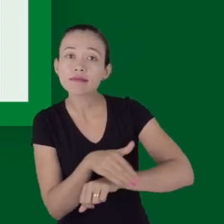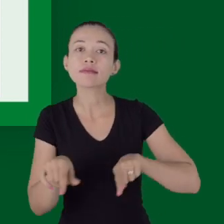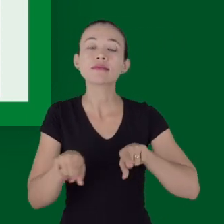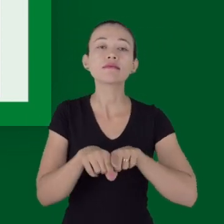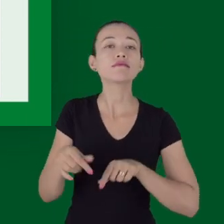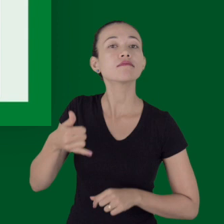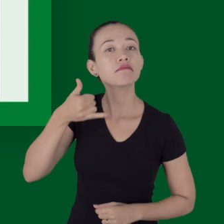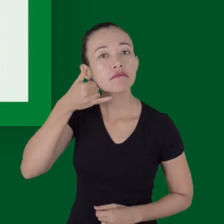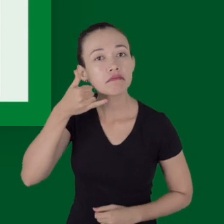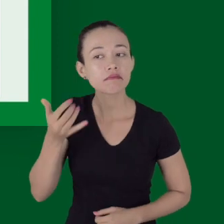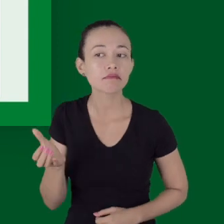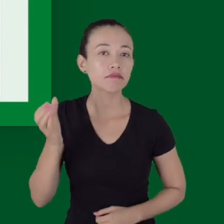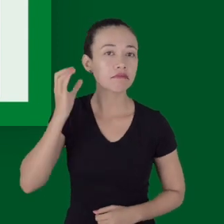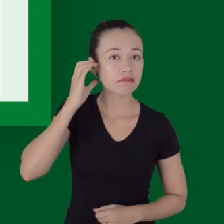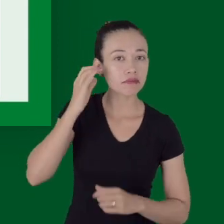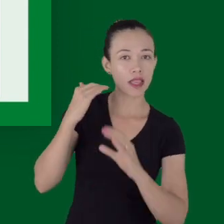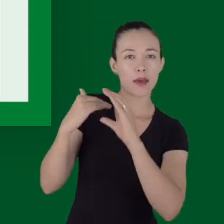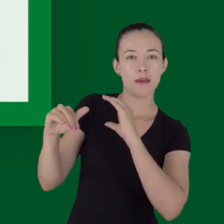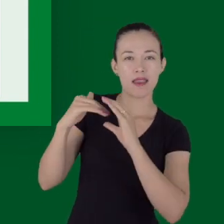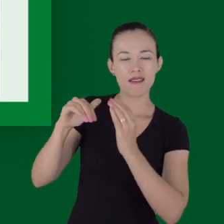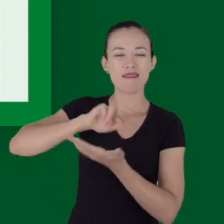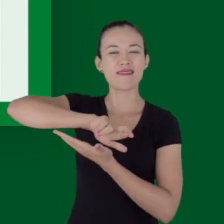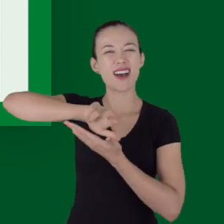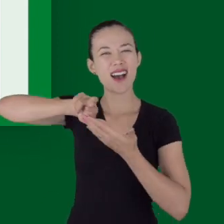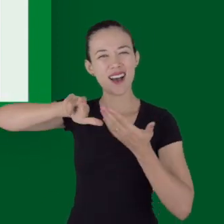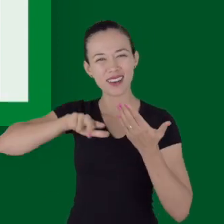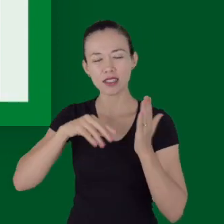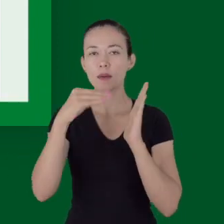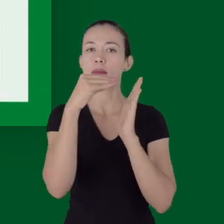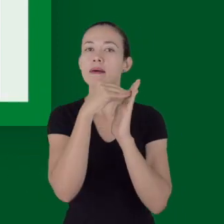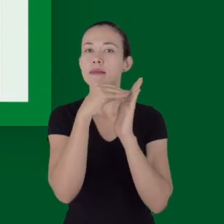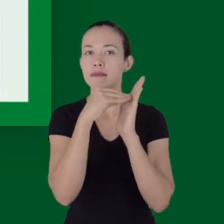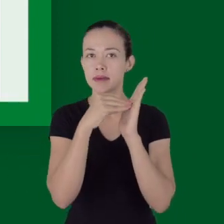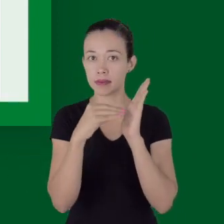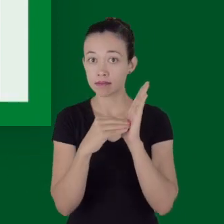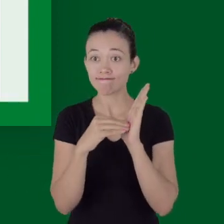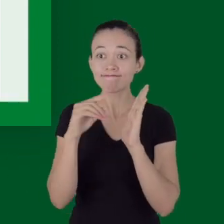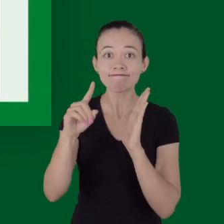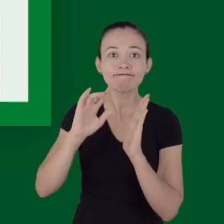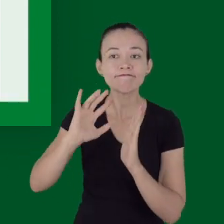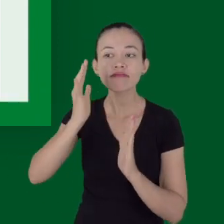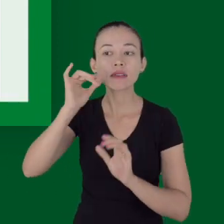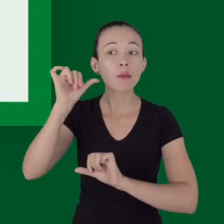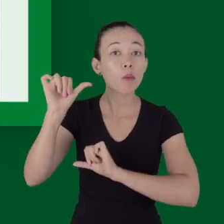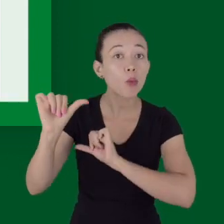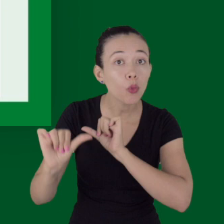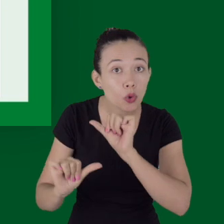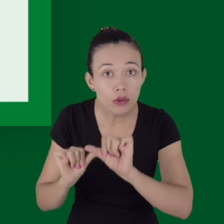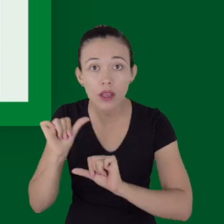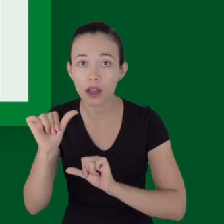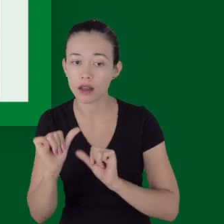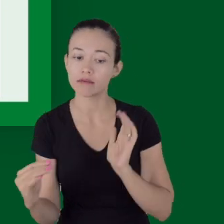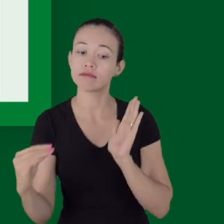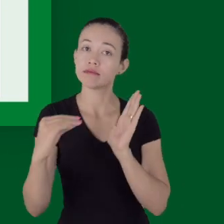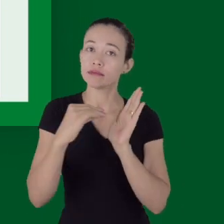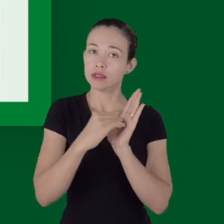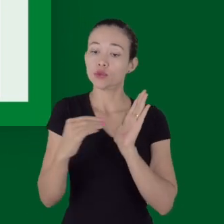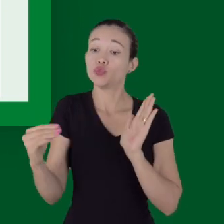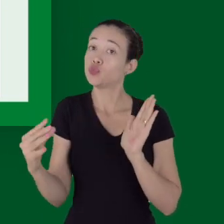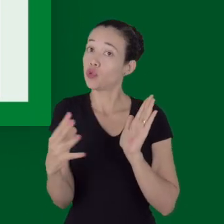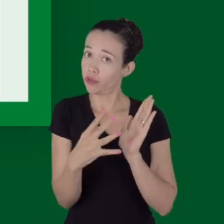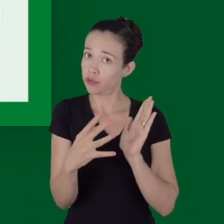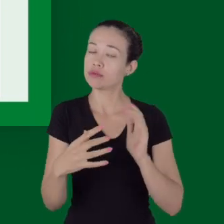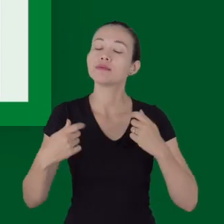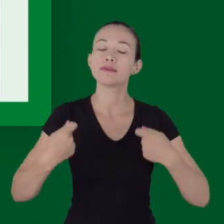né? Residencial, do trabalho, celular, e-mail. Sempre importante que, caso haja